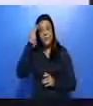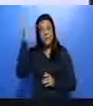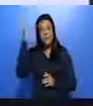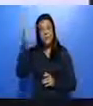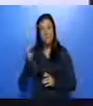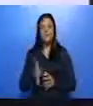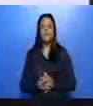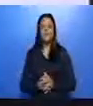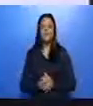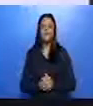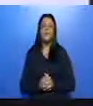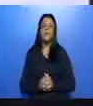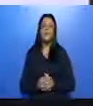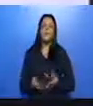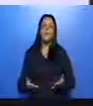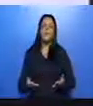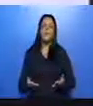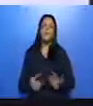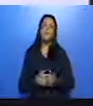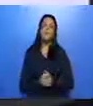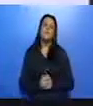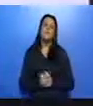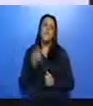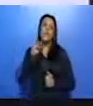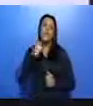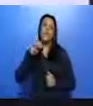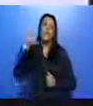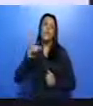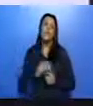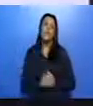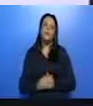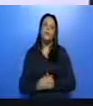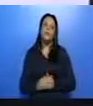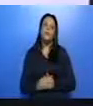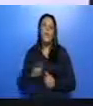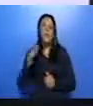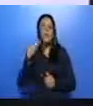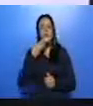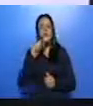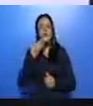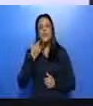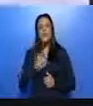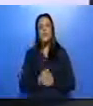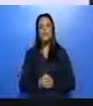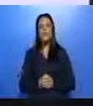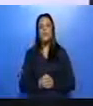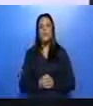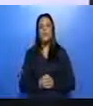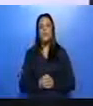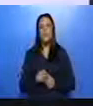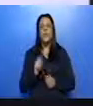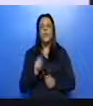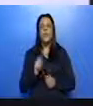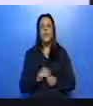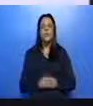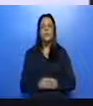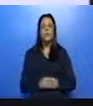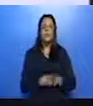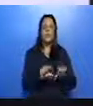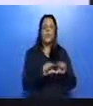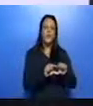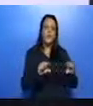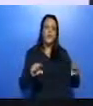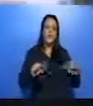E a nossa última e mais fácil. Oração subordinada substantiva apositiva. O que acontece